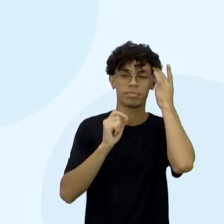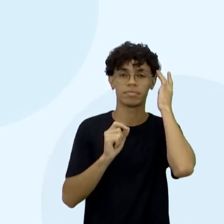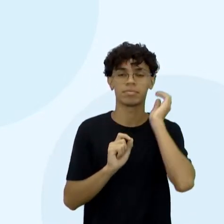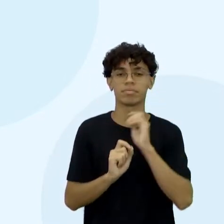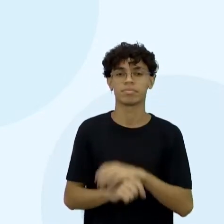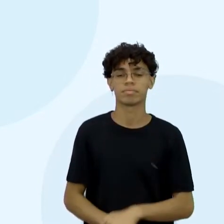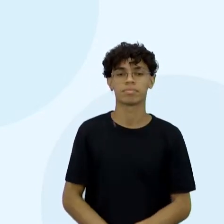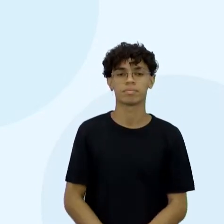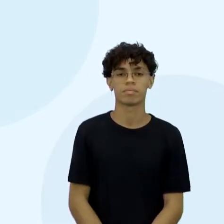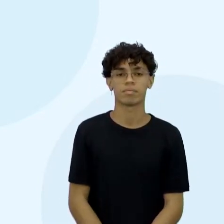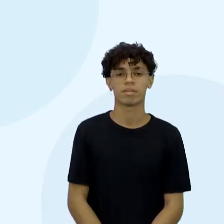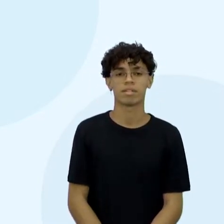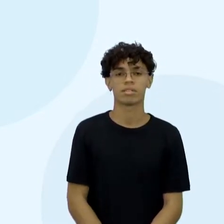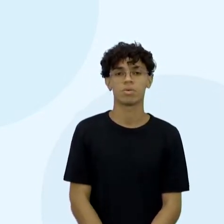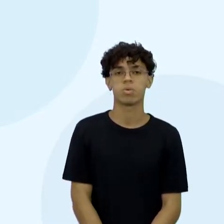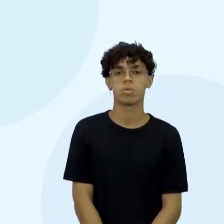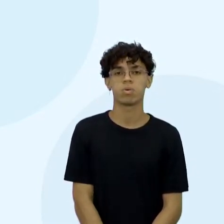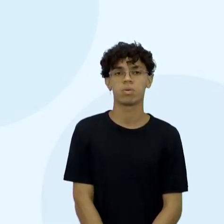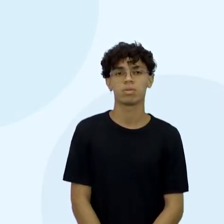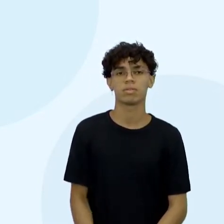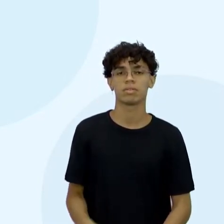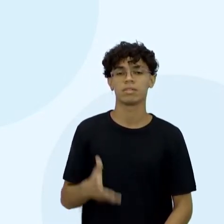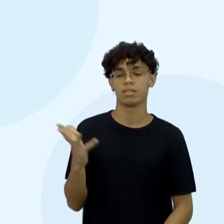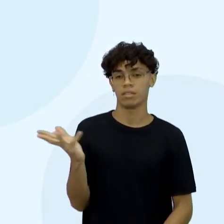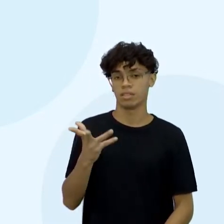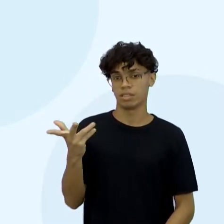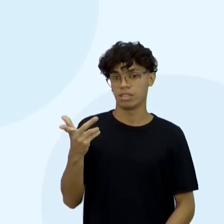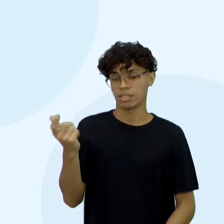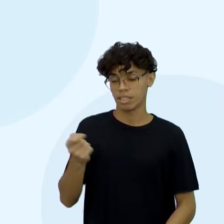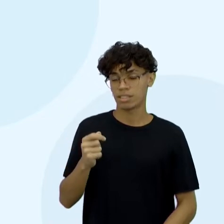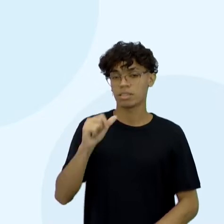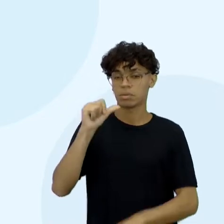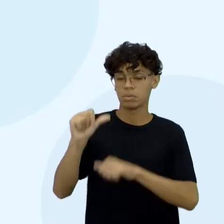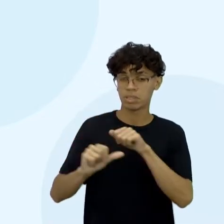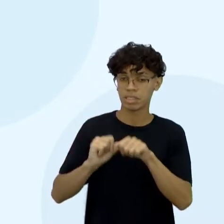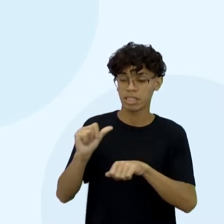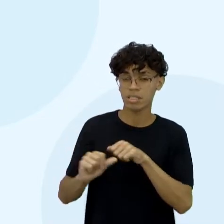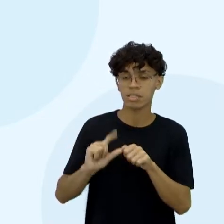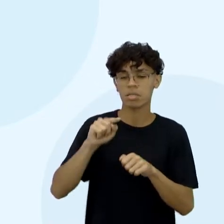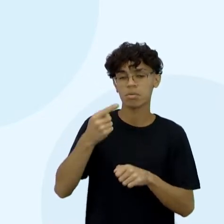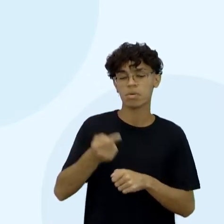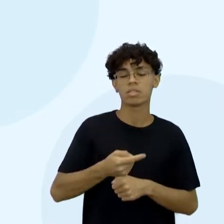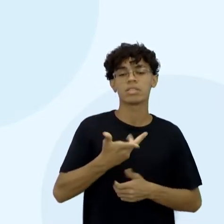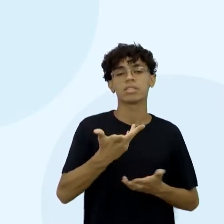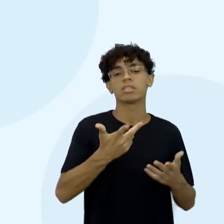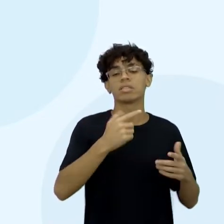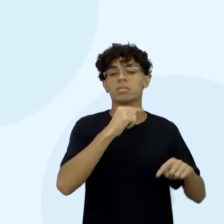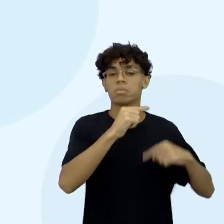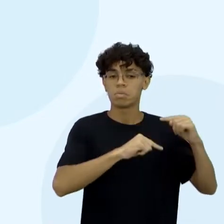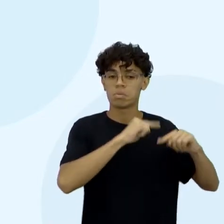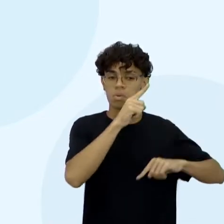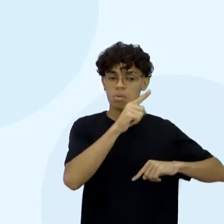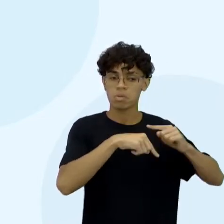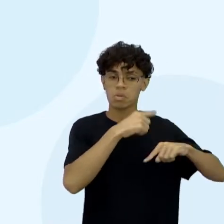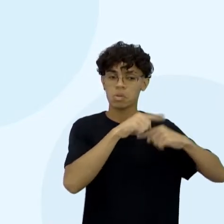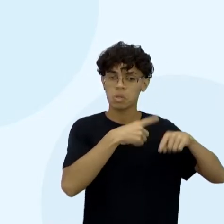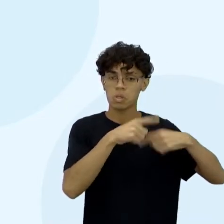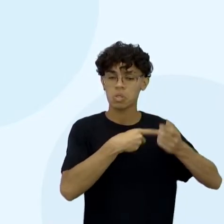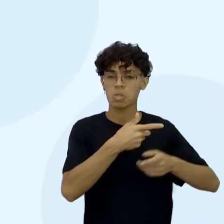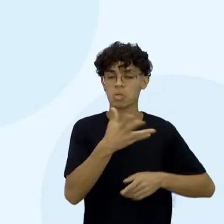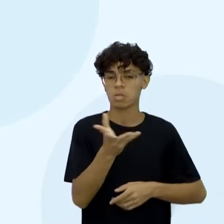Então, saindo de uma velocidade e sofrendo aumentos aqui na aceleração ou redução, conforme passa o